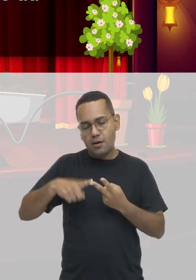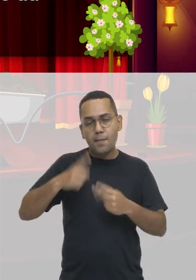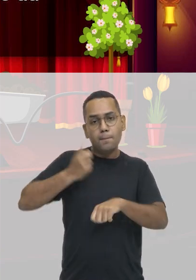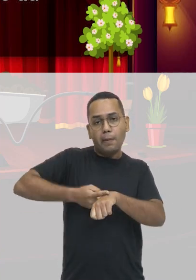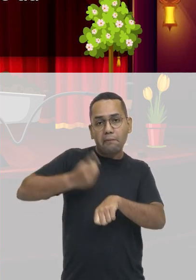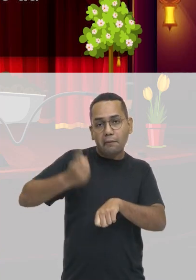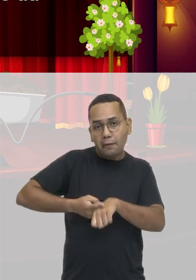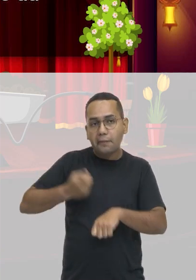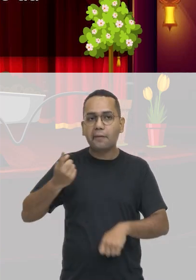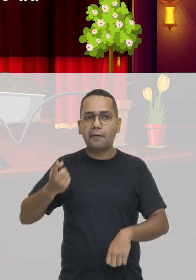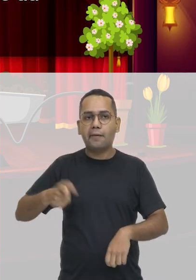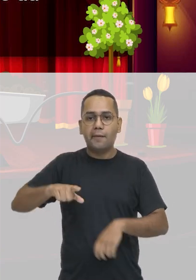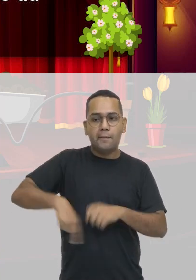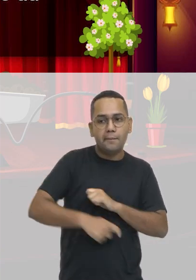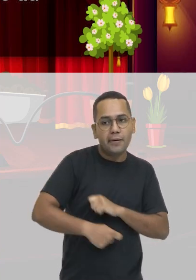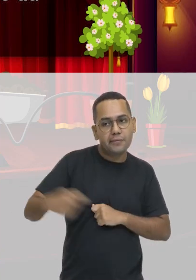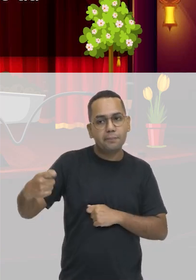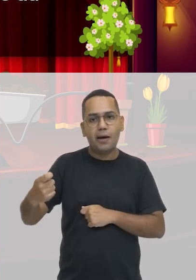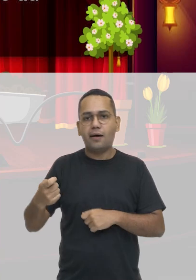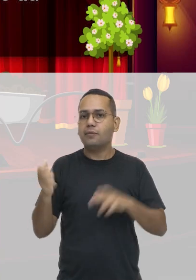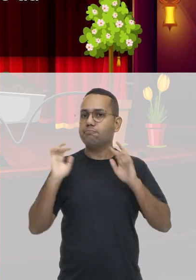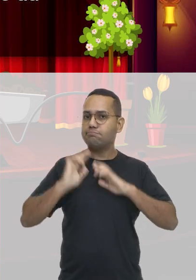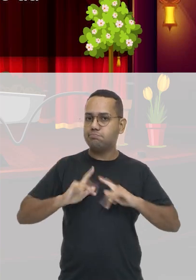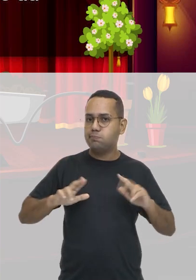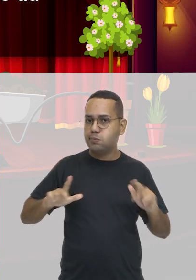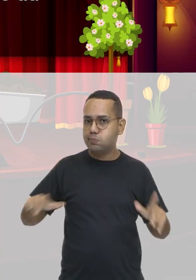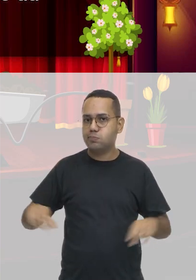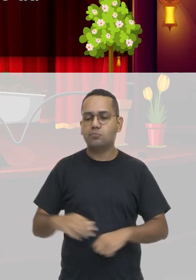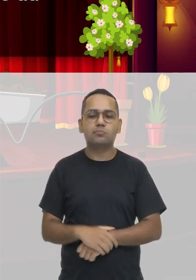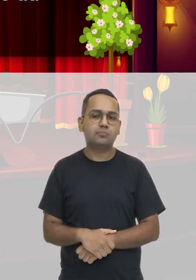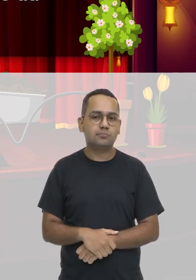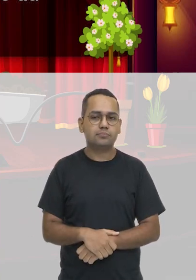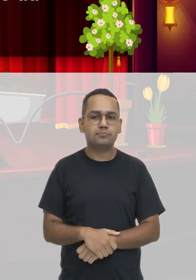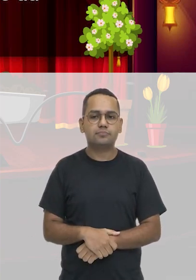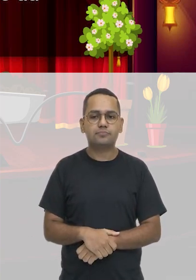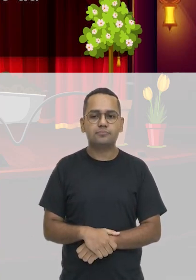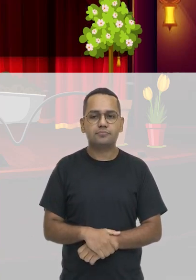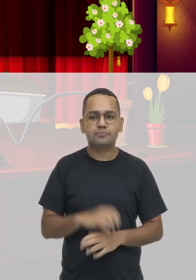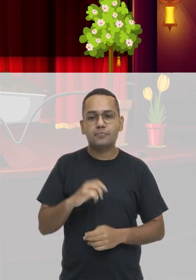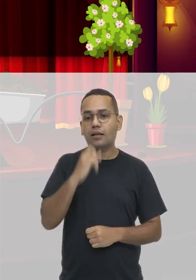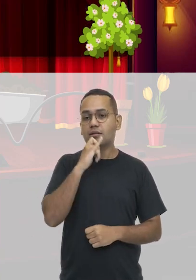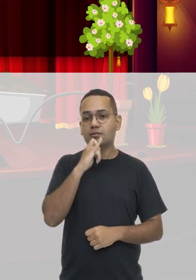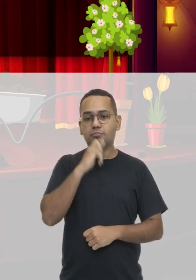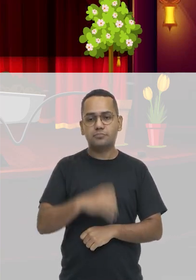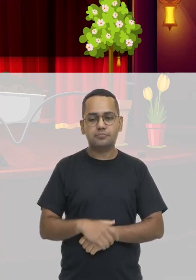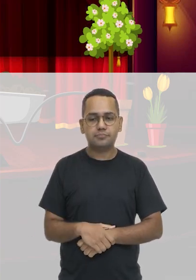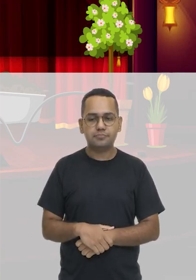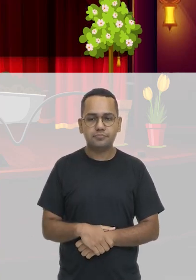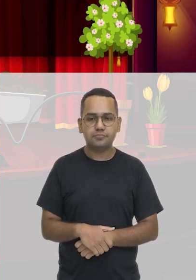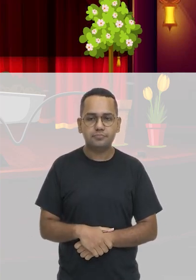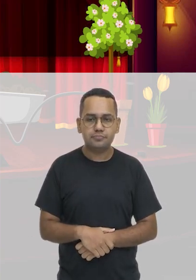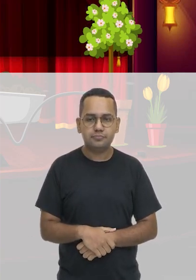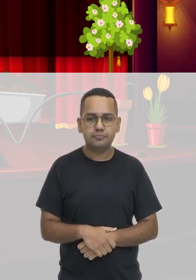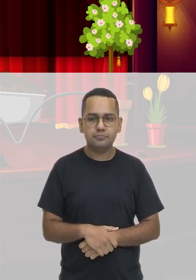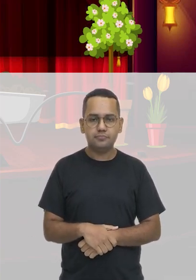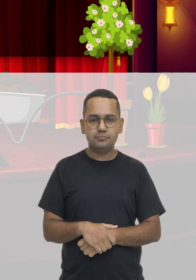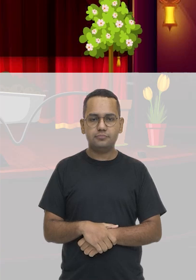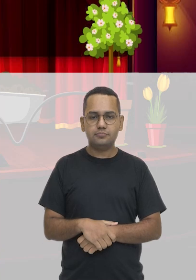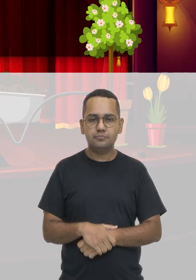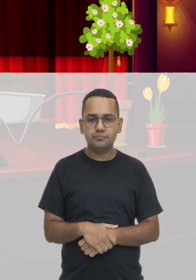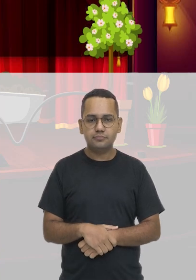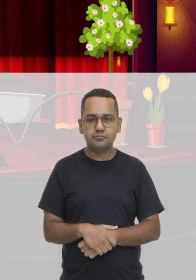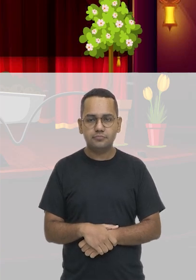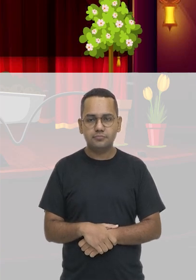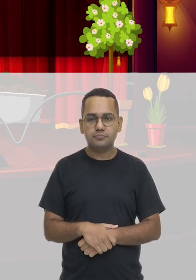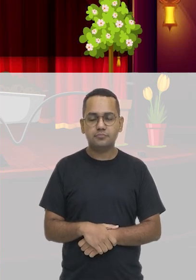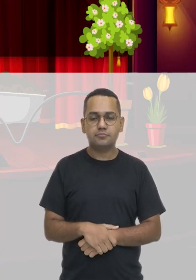isso também faz parte do figurino junto com o adereço. Um exemplo, em uma peça